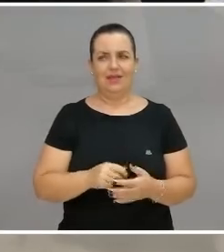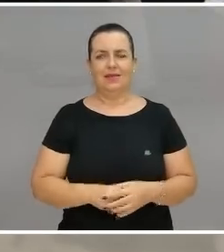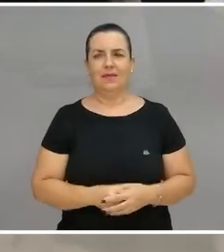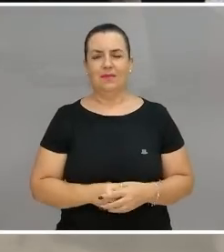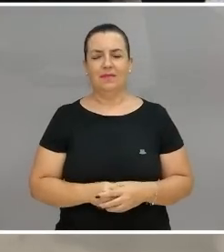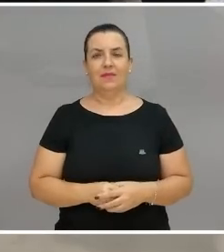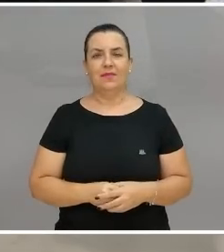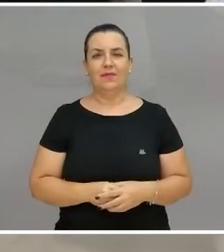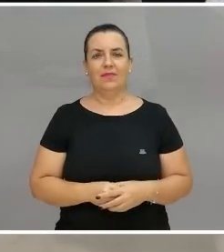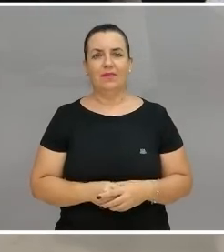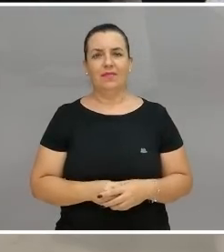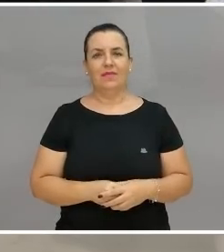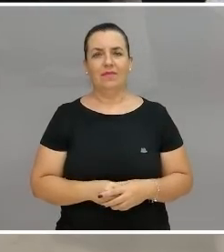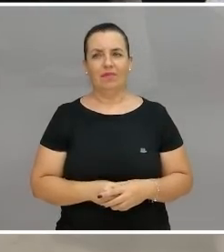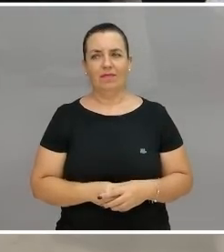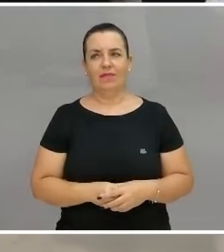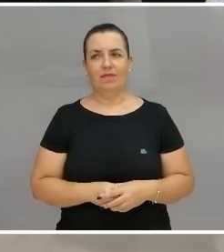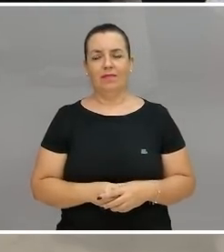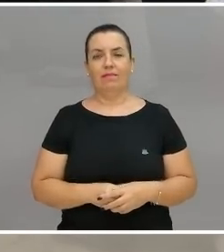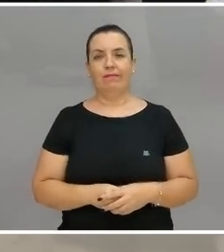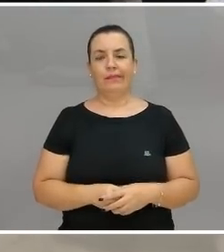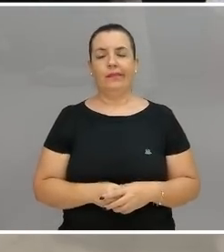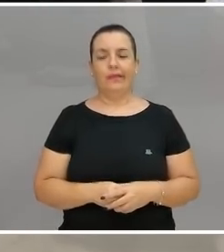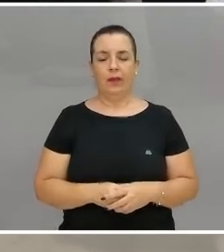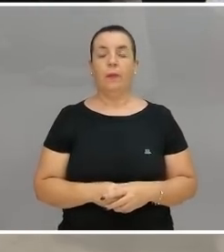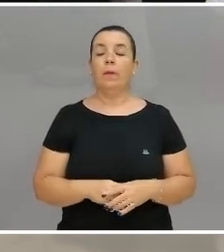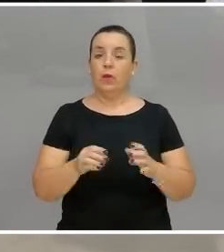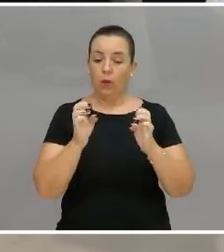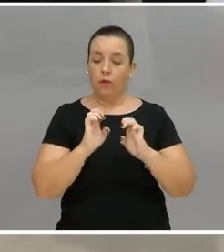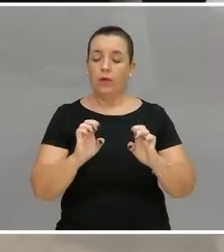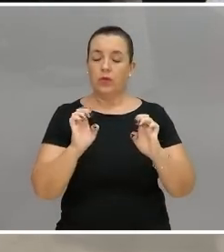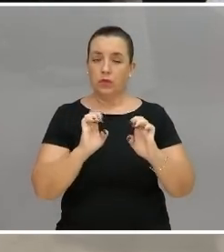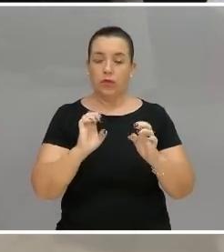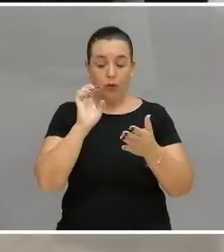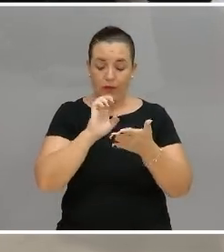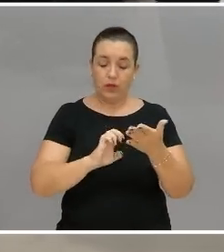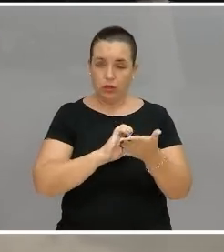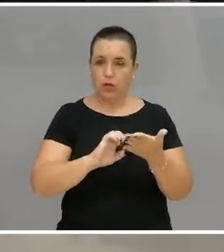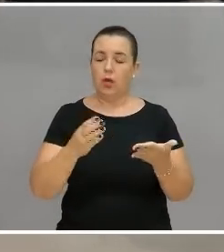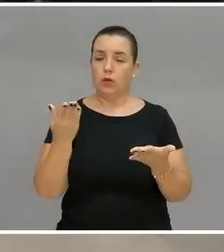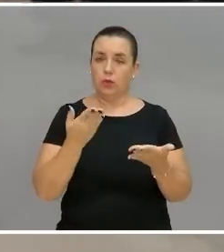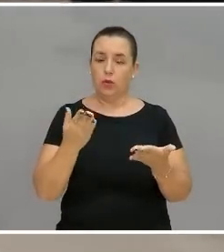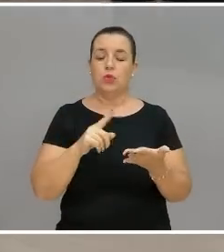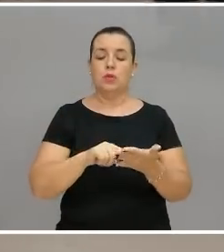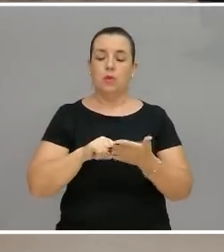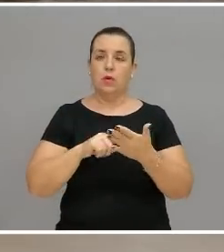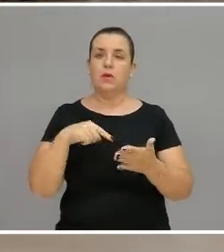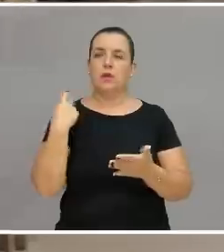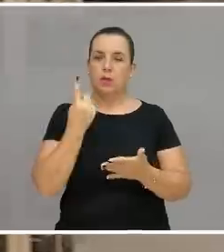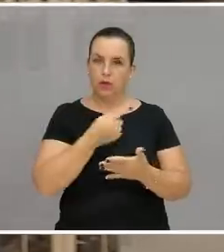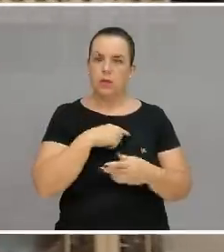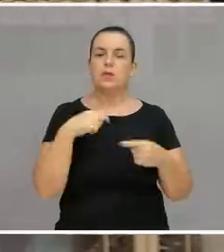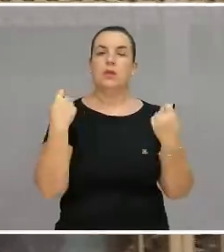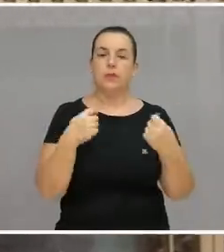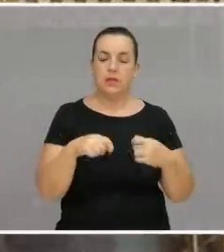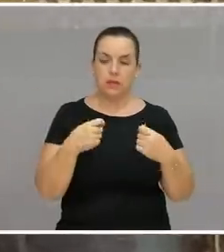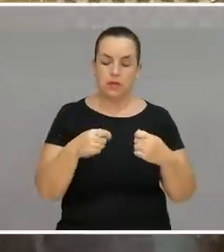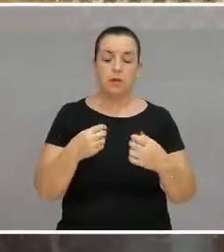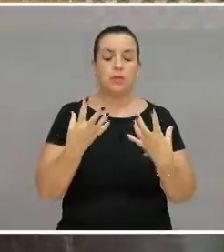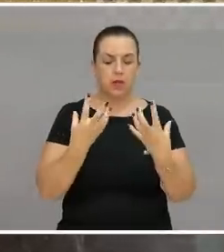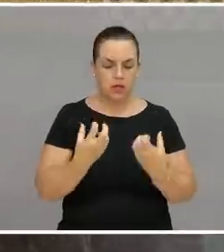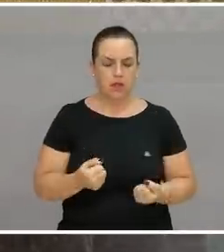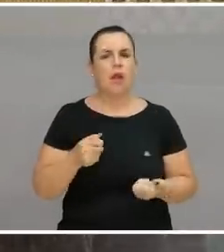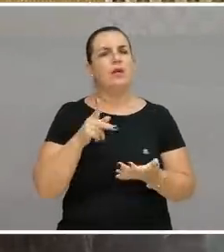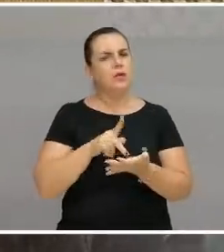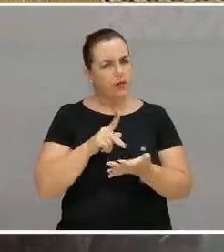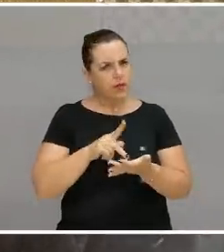Esse é o pano de fundo do Evangelho de hoje. Então, o que é que nos cabe? Eu e você